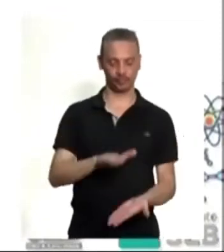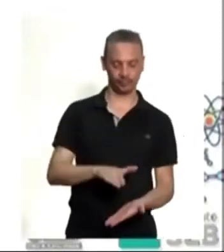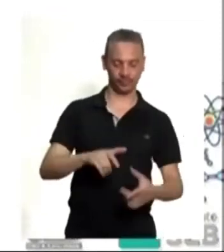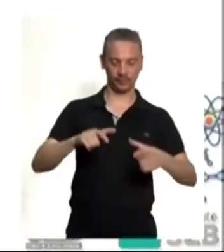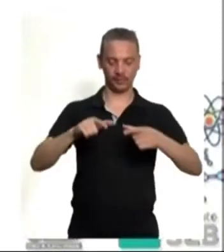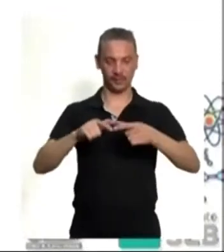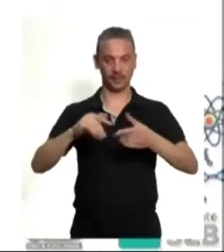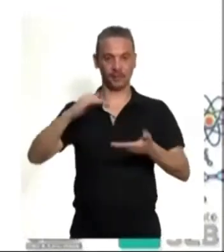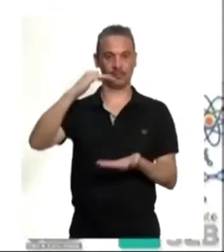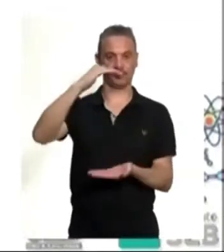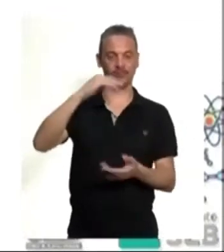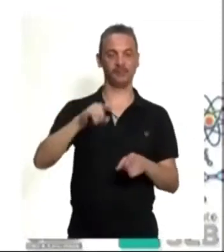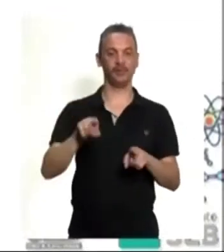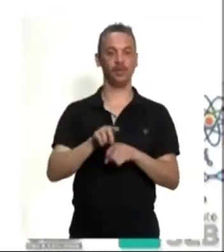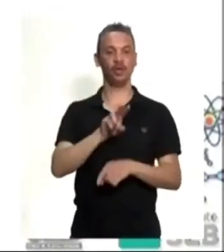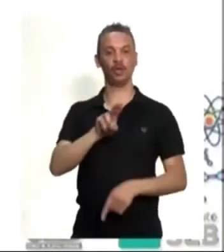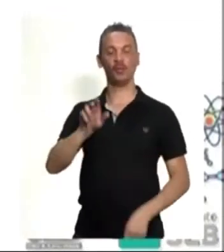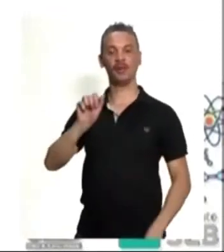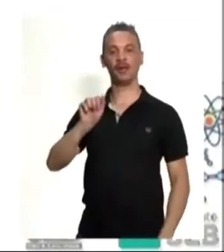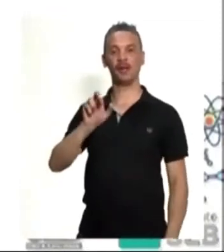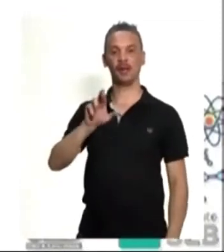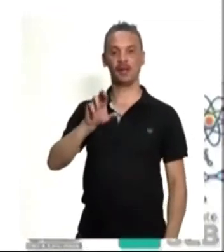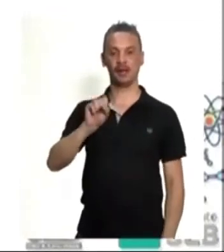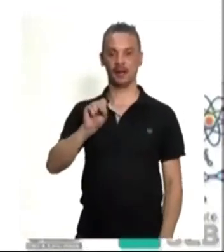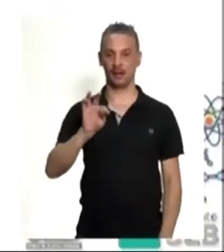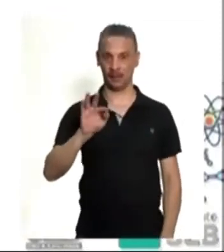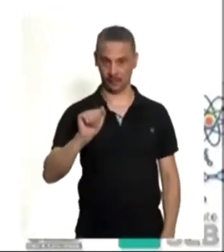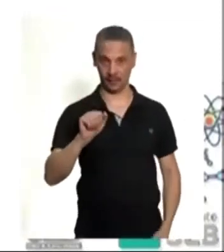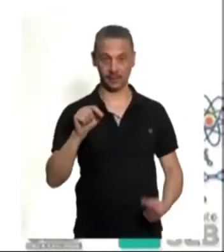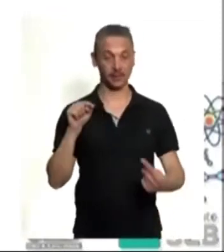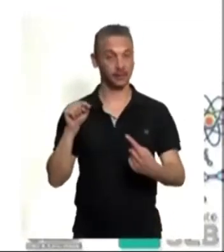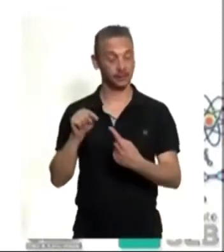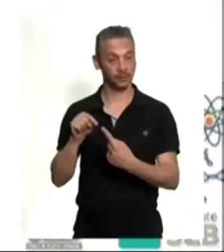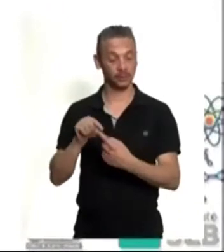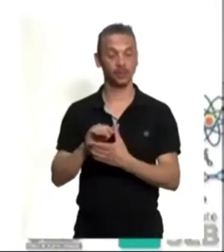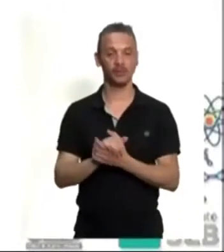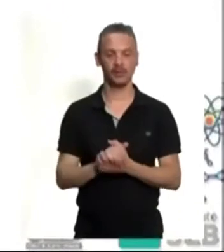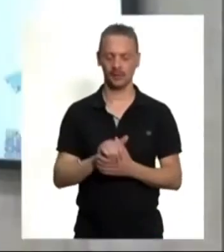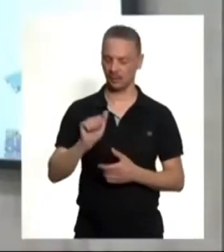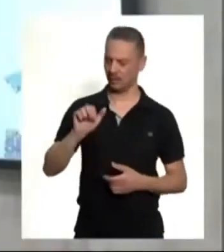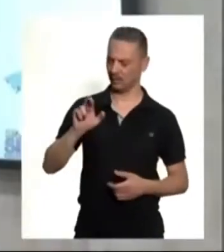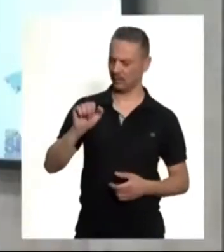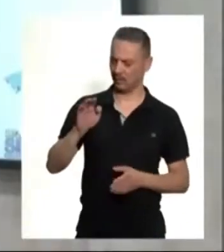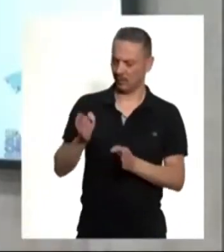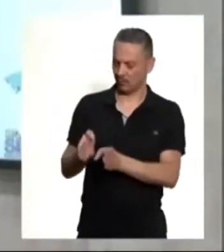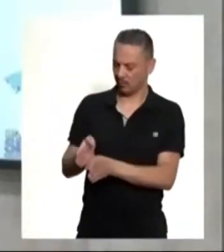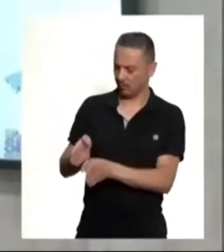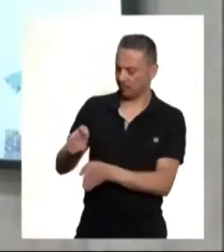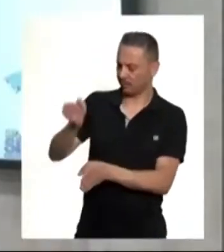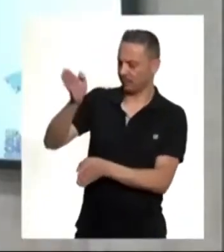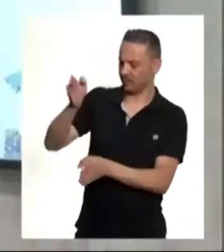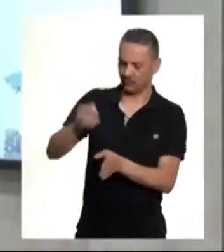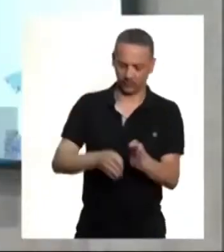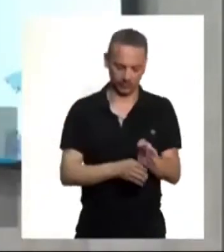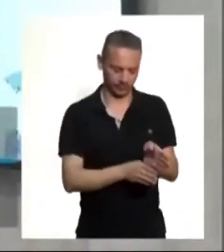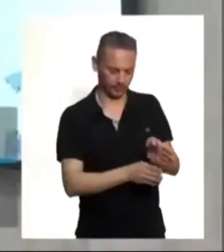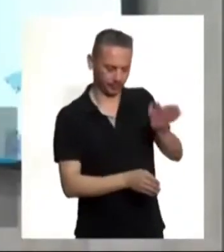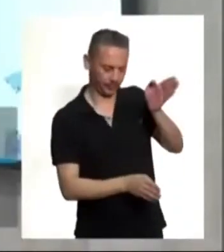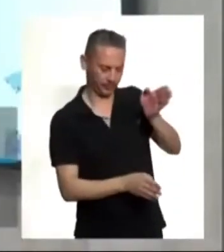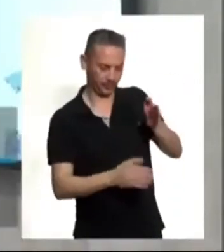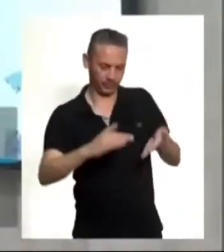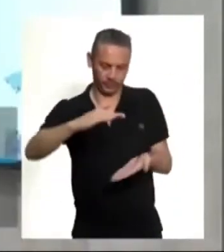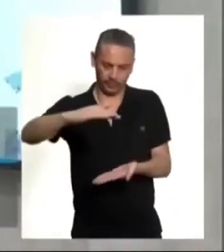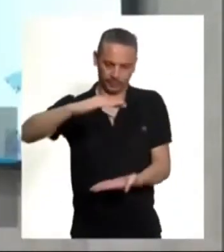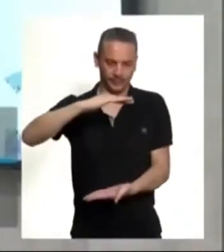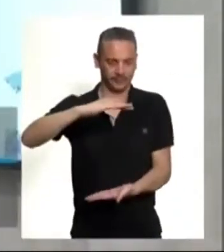da base recebem o nome de arestas da base. As demais arestas que sobem e interligam, galera, a base e a